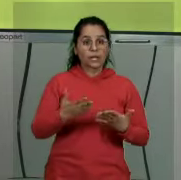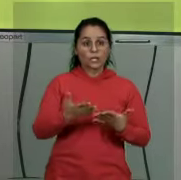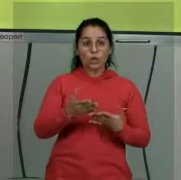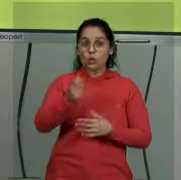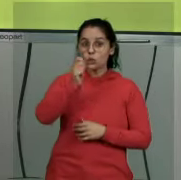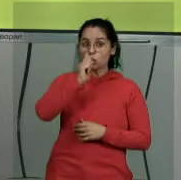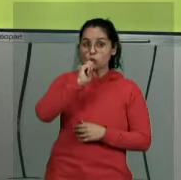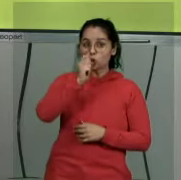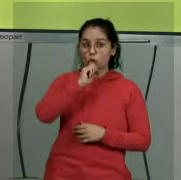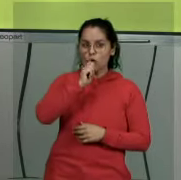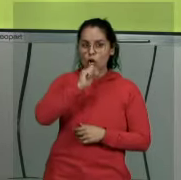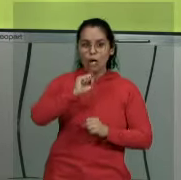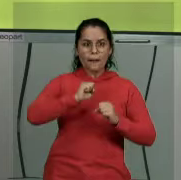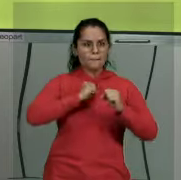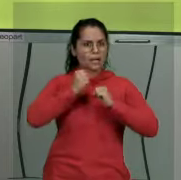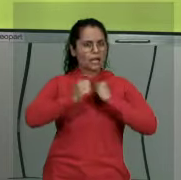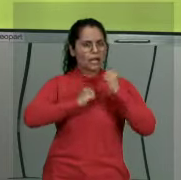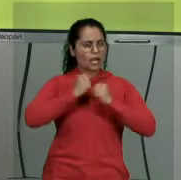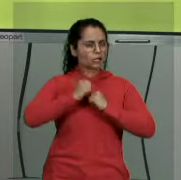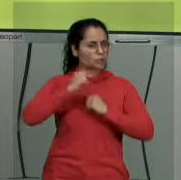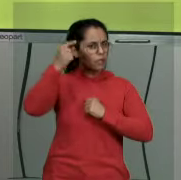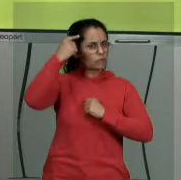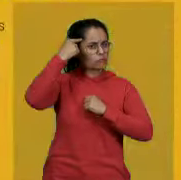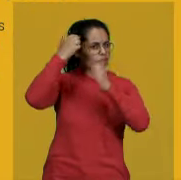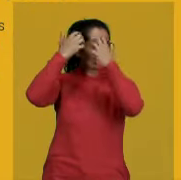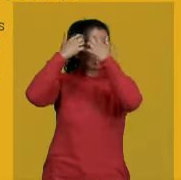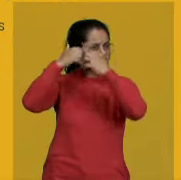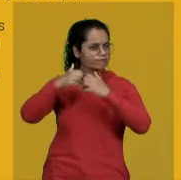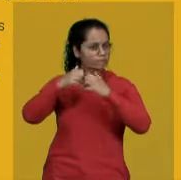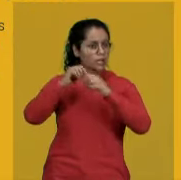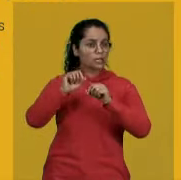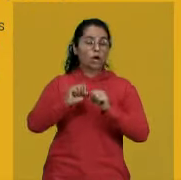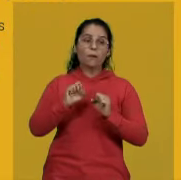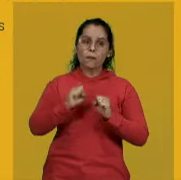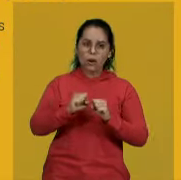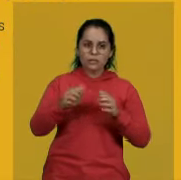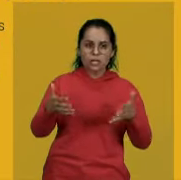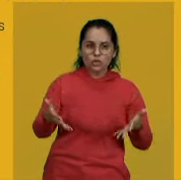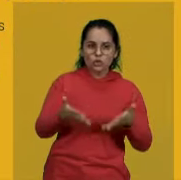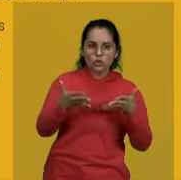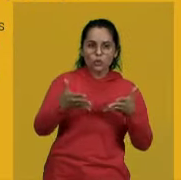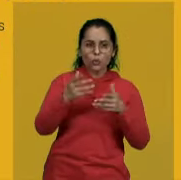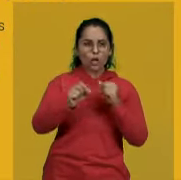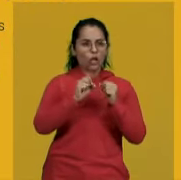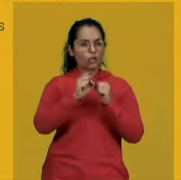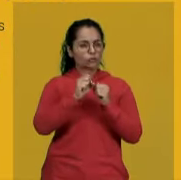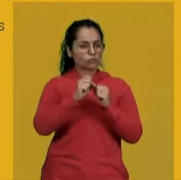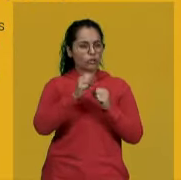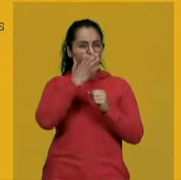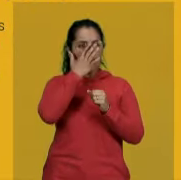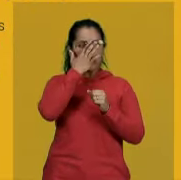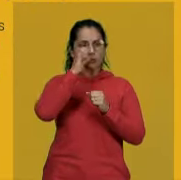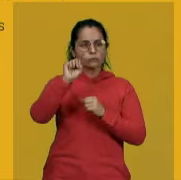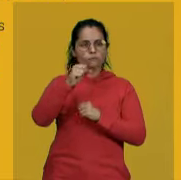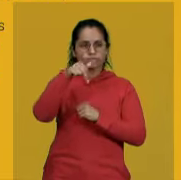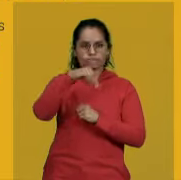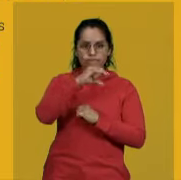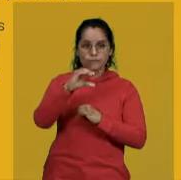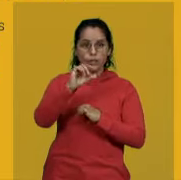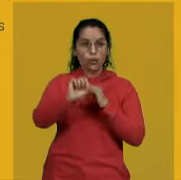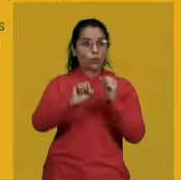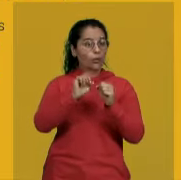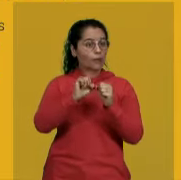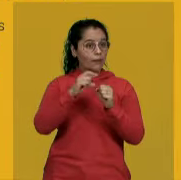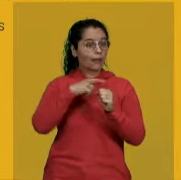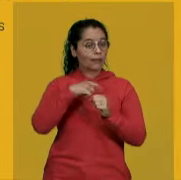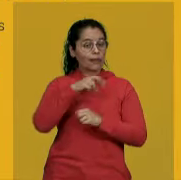Drogas perturbadoras do sistema nervoso. Drogas estimulantes ou perturbadoras da atividade do sistema nervoso central são aquelas